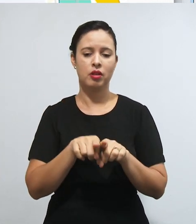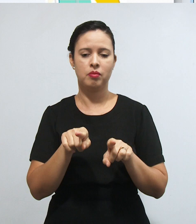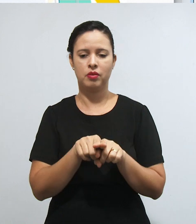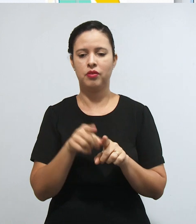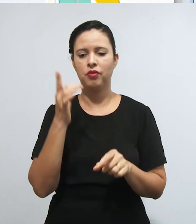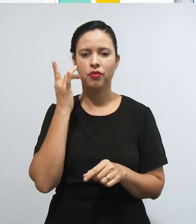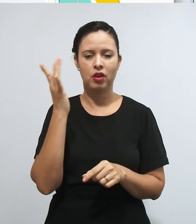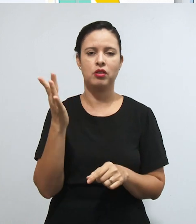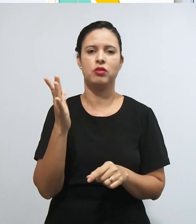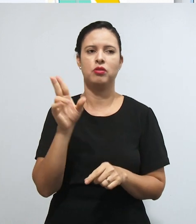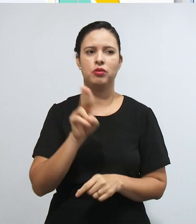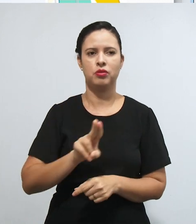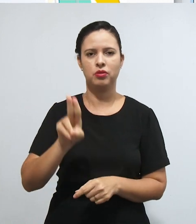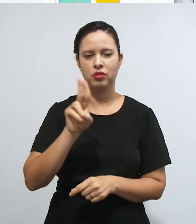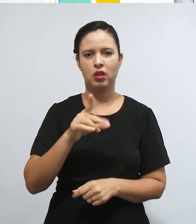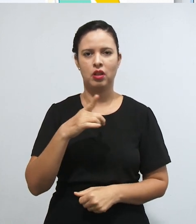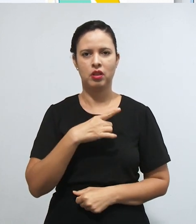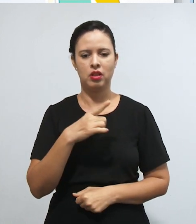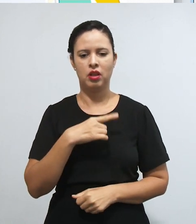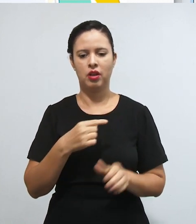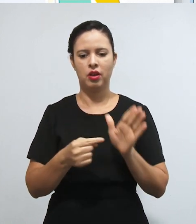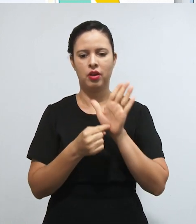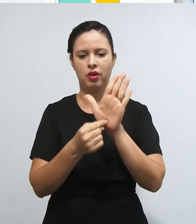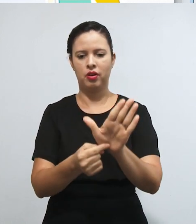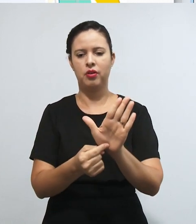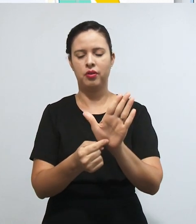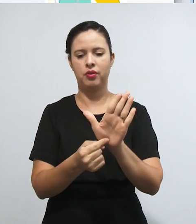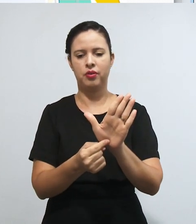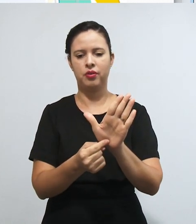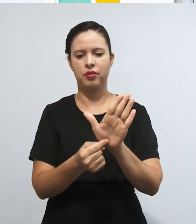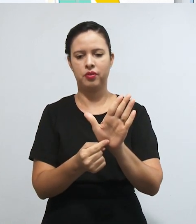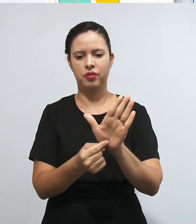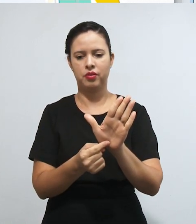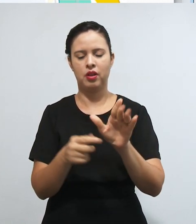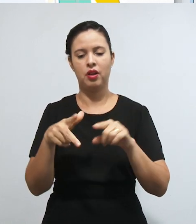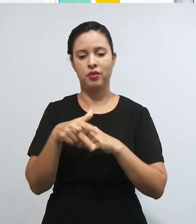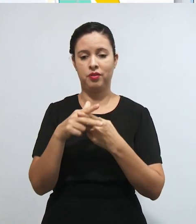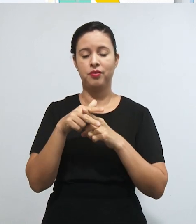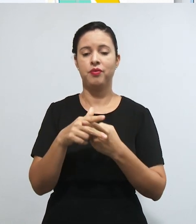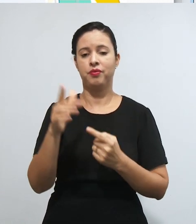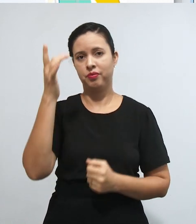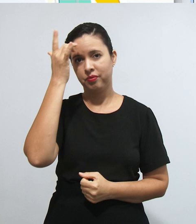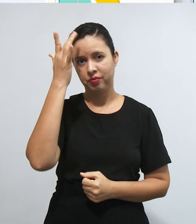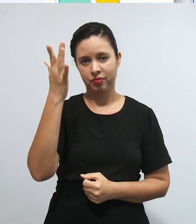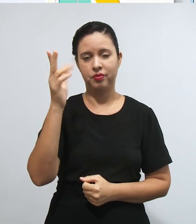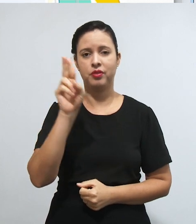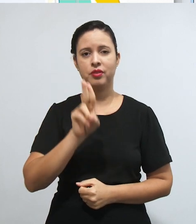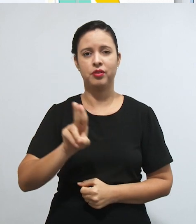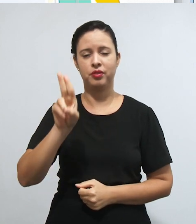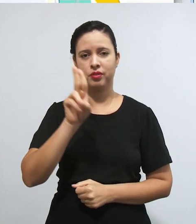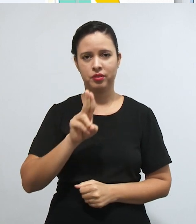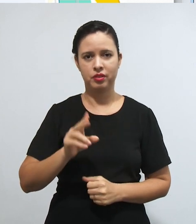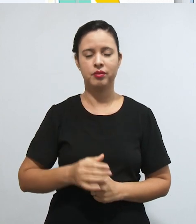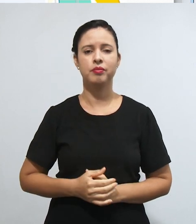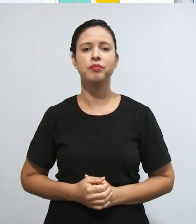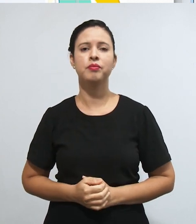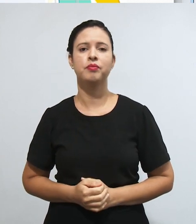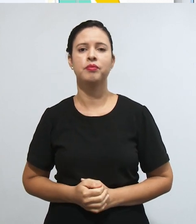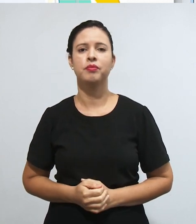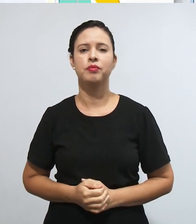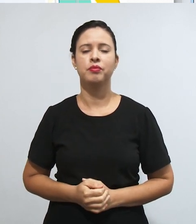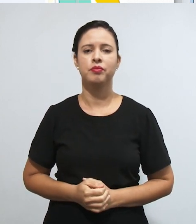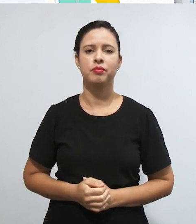intuitivo, né? Então a gente tem aqui essa ferramenta que é bastante intuitiva, tá? E aí eu